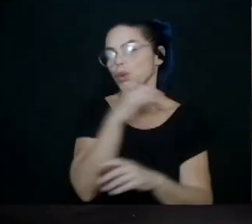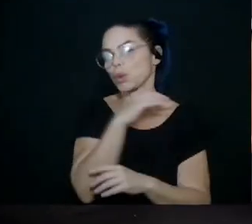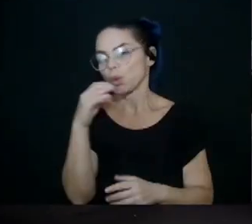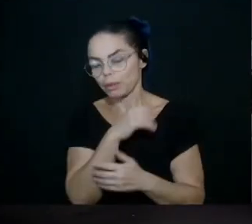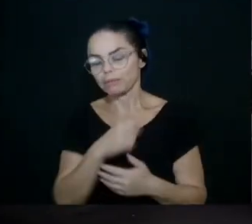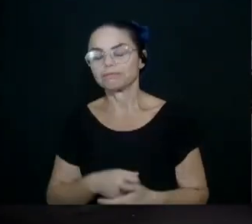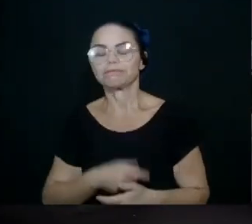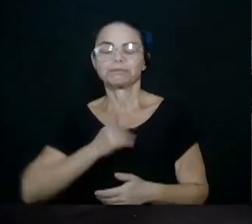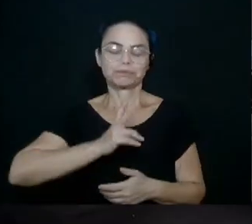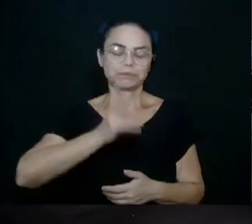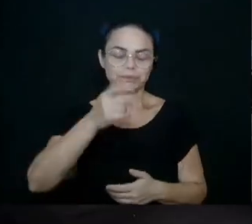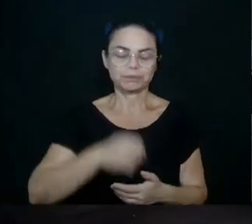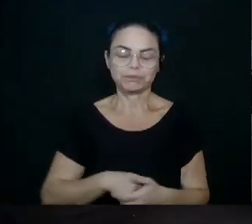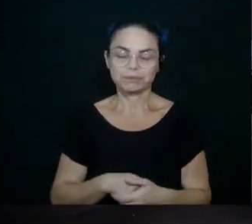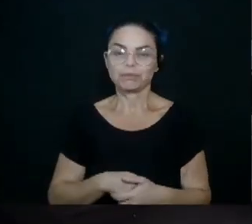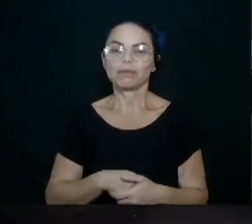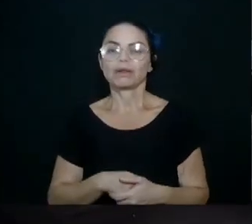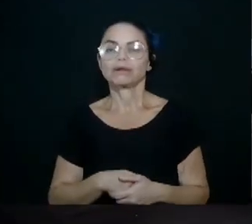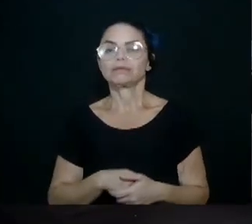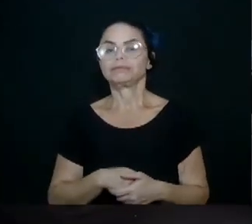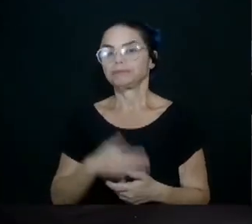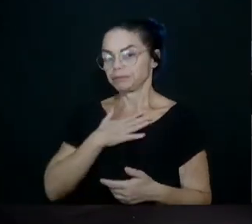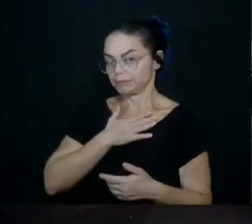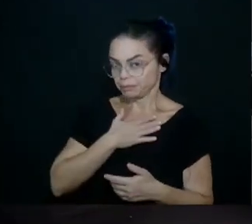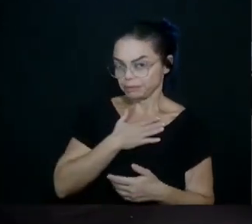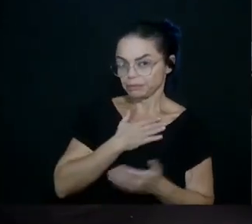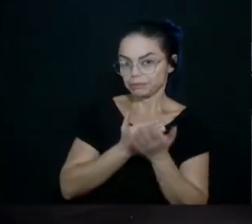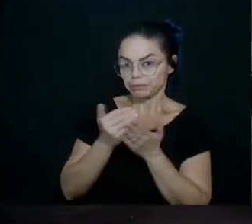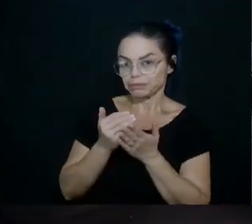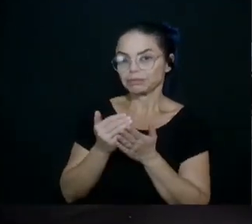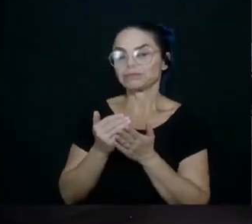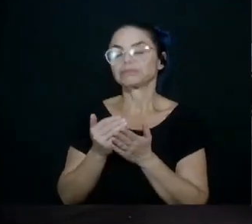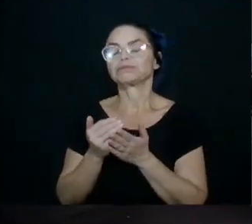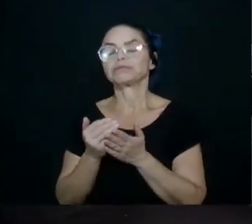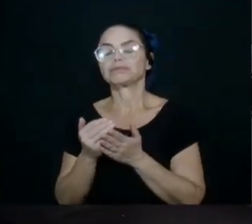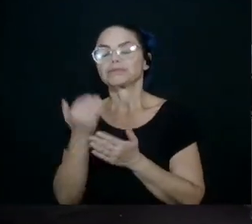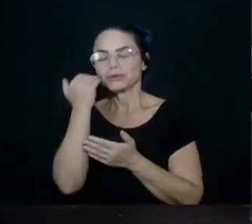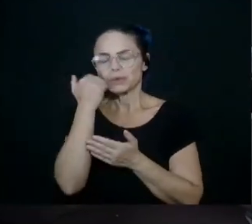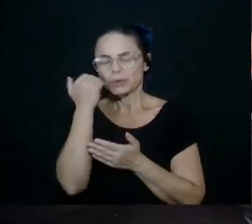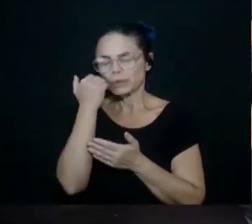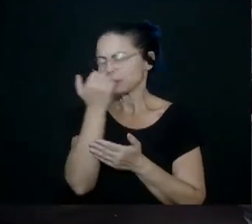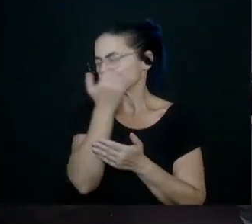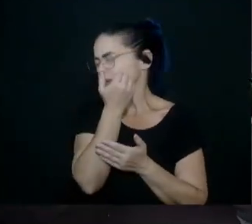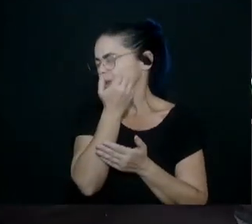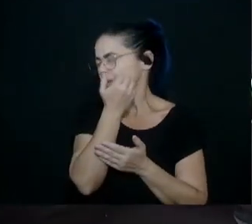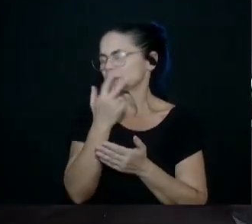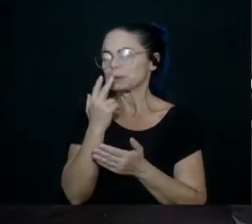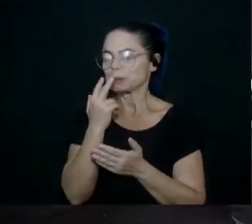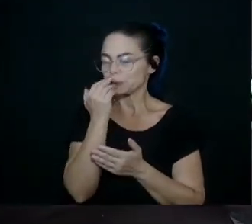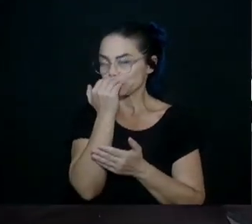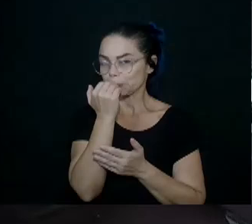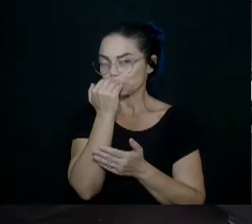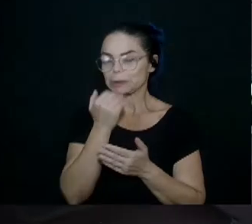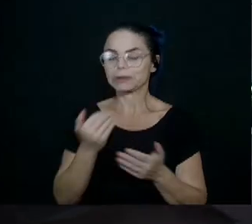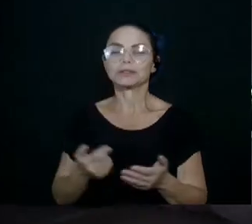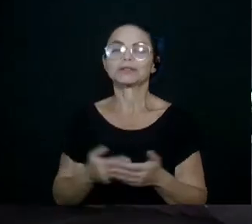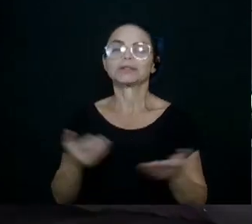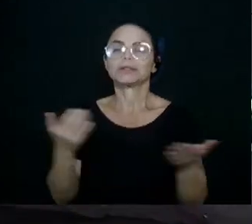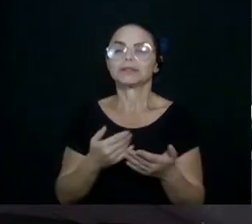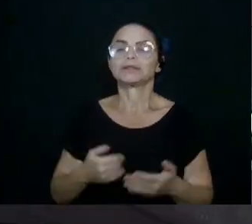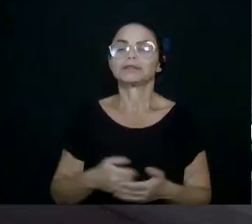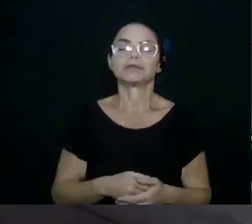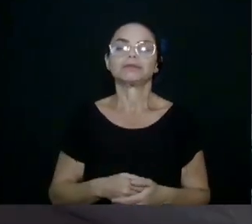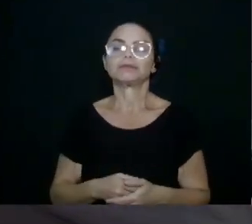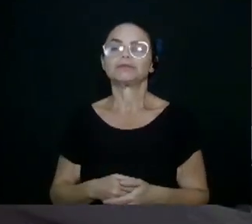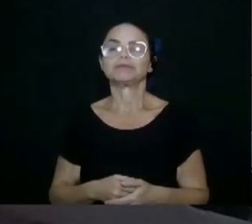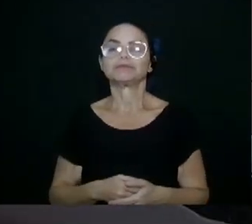constantemente. Eu, quando comecei no ramo da barbearia, era totalmente diferente do que é hoje. Então, a